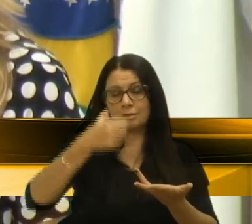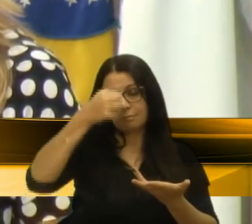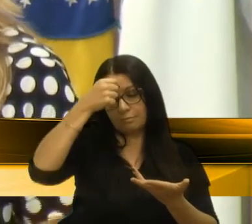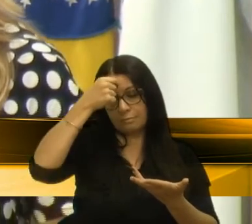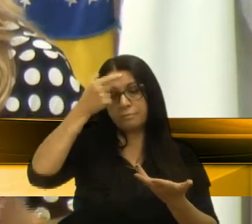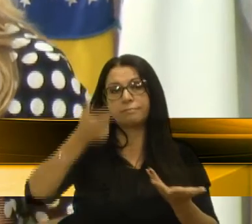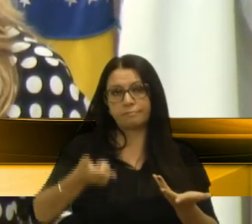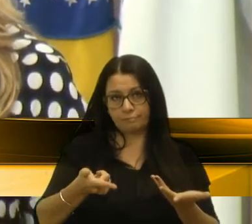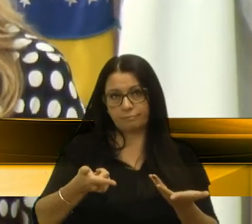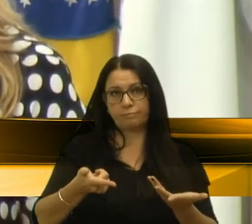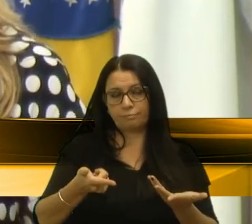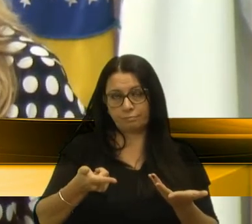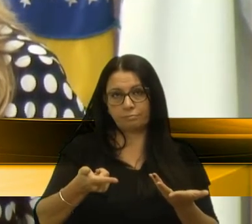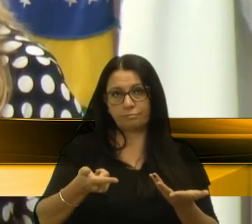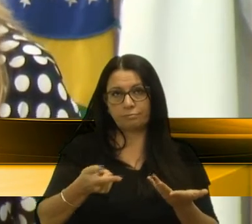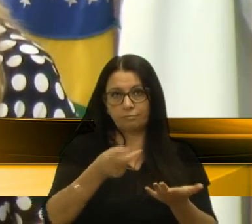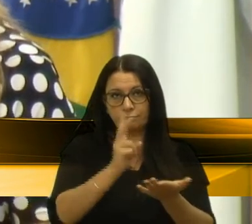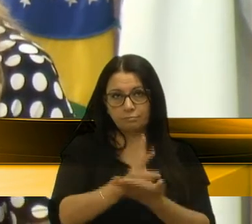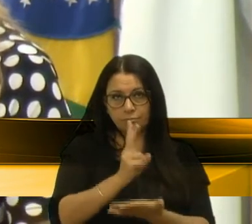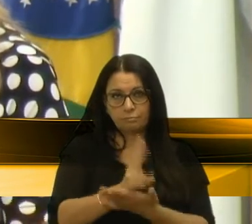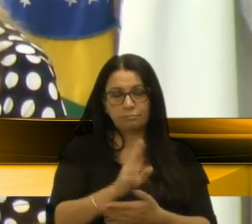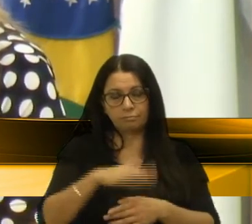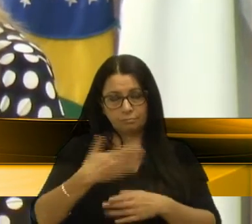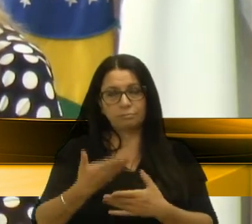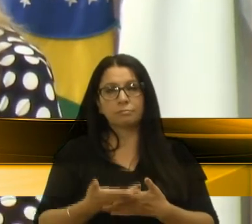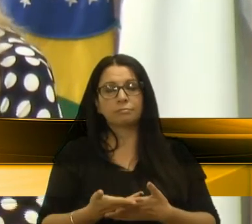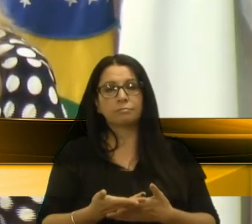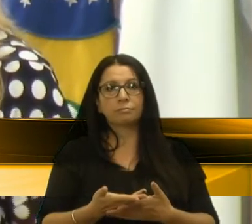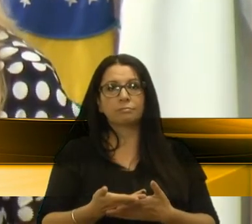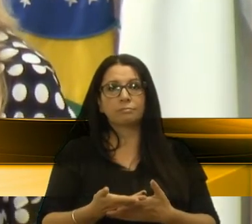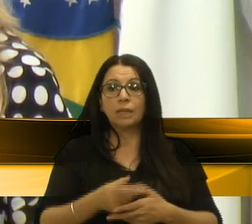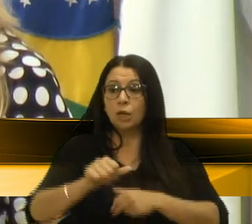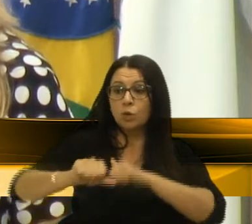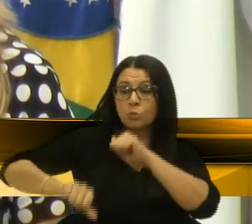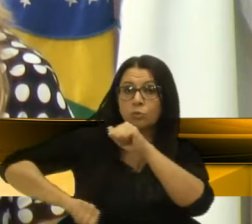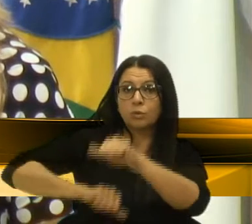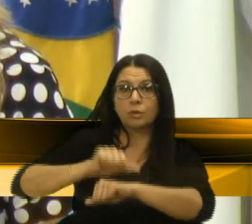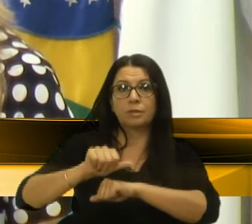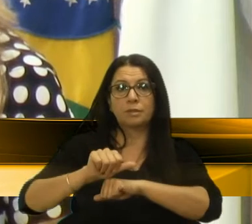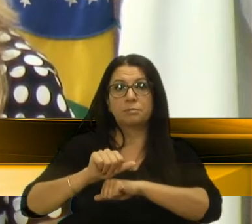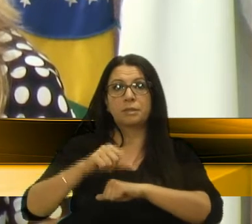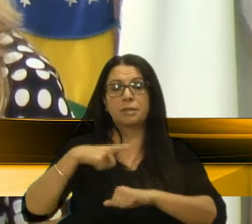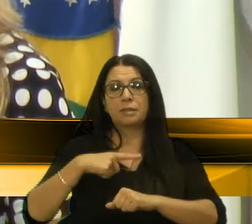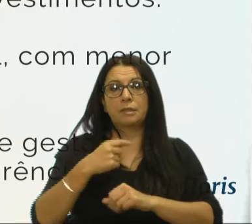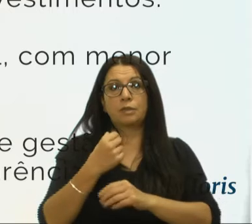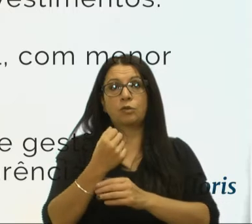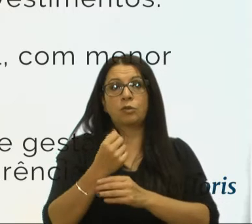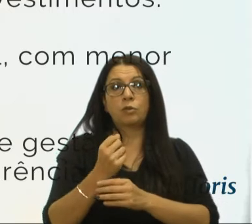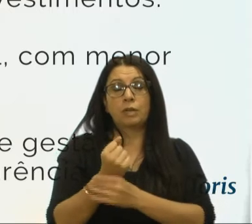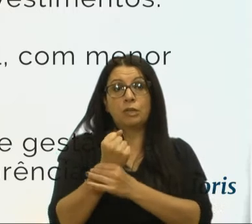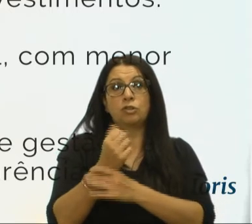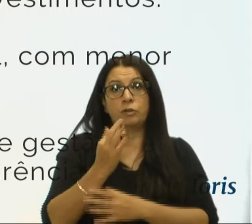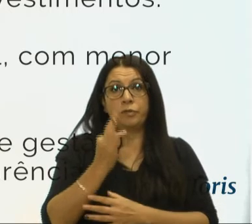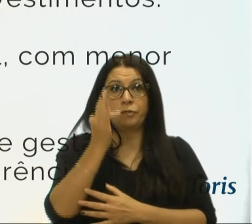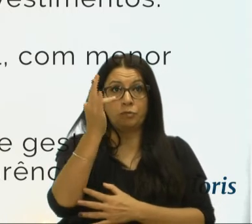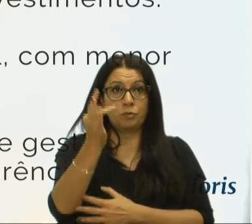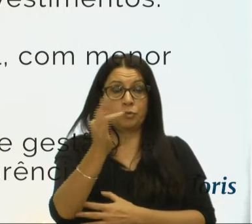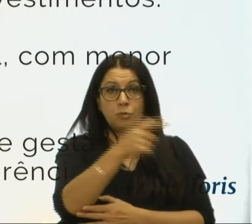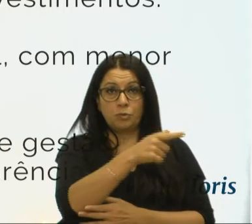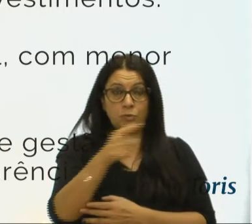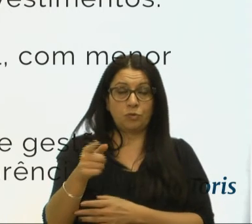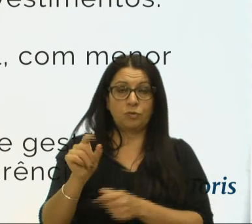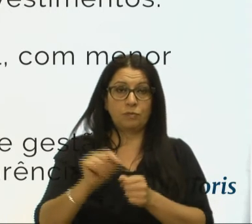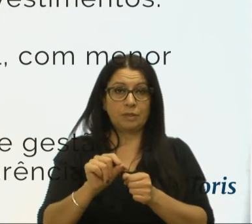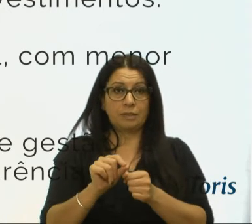consciente. Seguindo um pouquinho mais, né, as mudanças para garantir o futuro, então, né, além disso que já foi